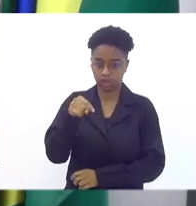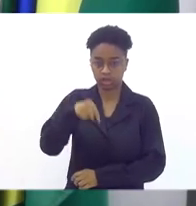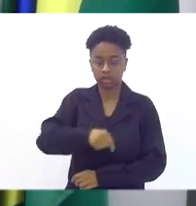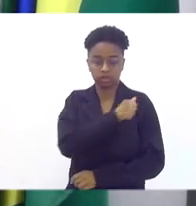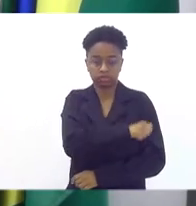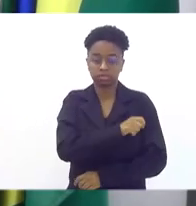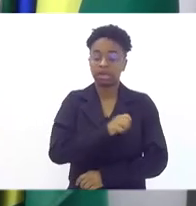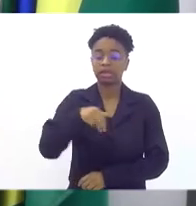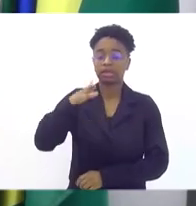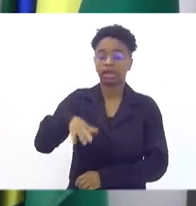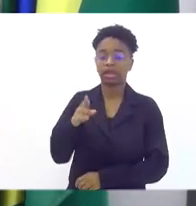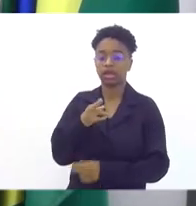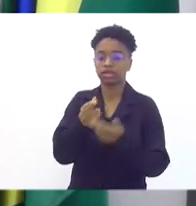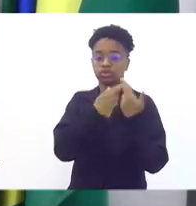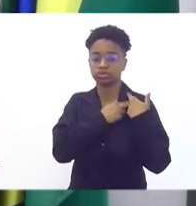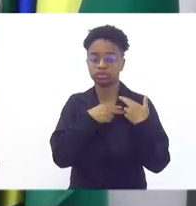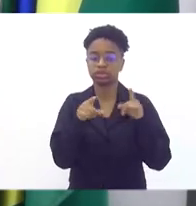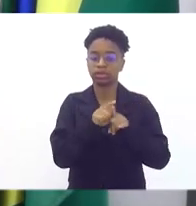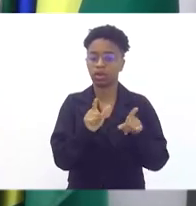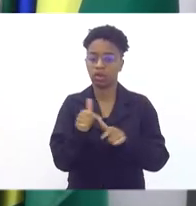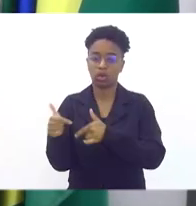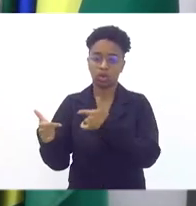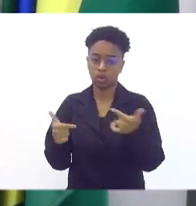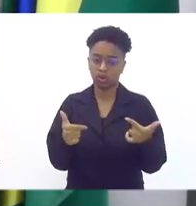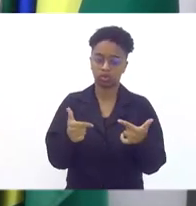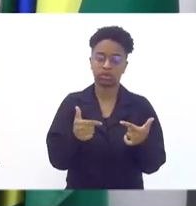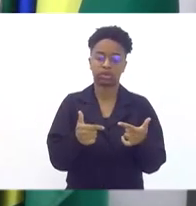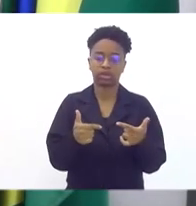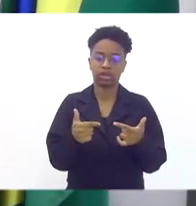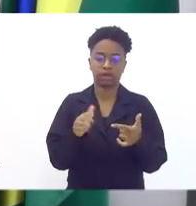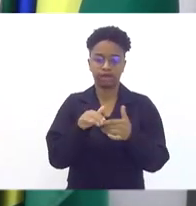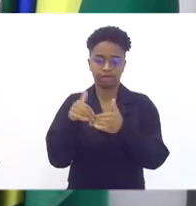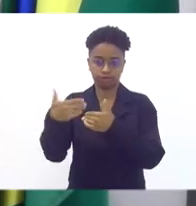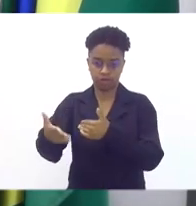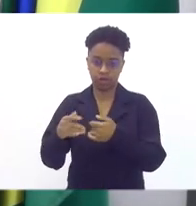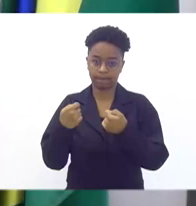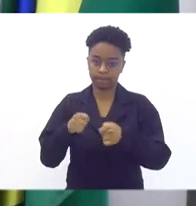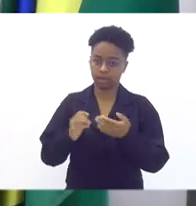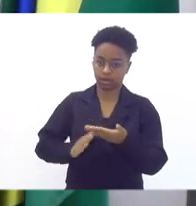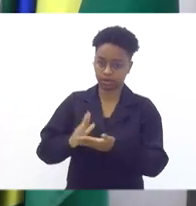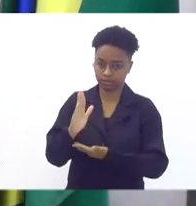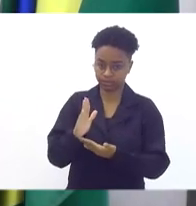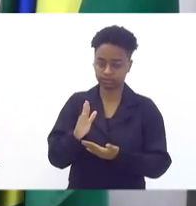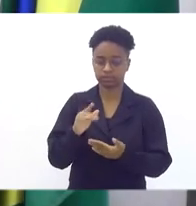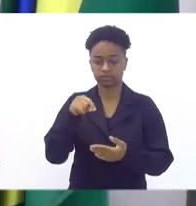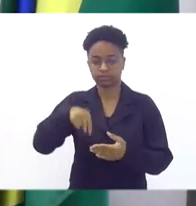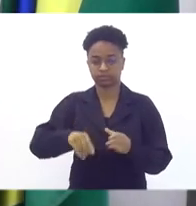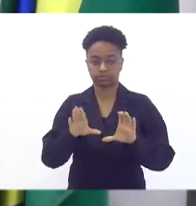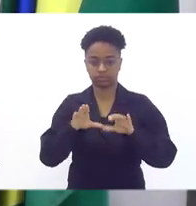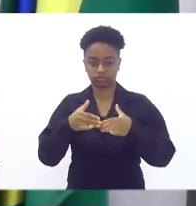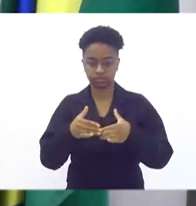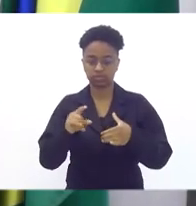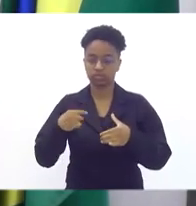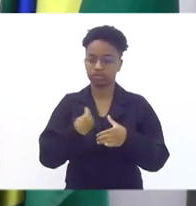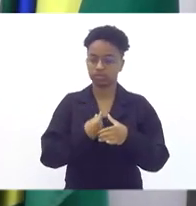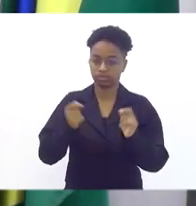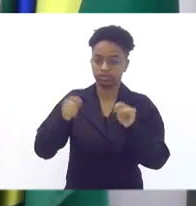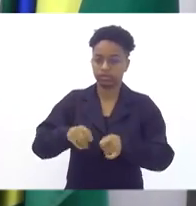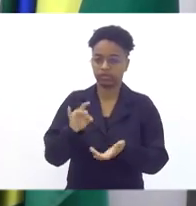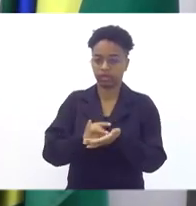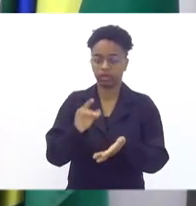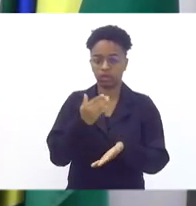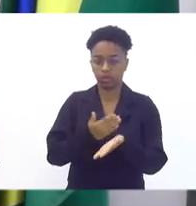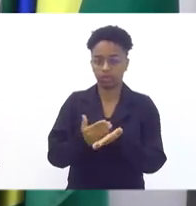título é além de outras diligências externas que necessitam serem aprovadas em comissão pra que a gente já possa começar as